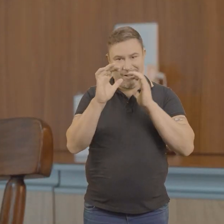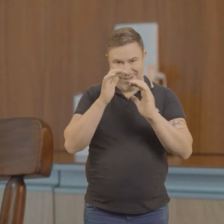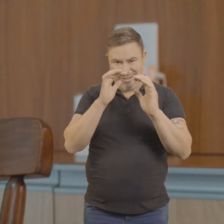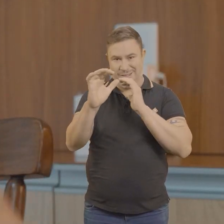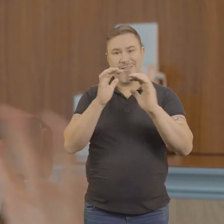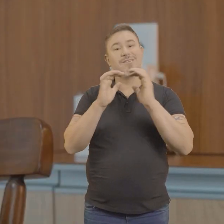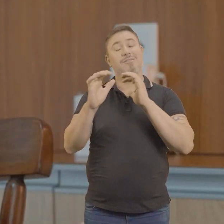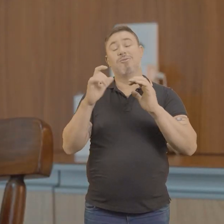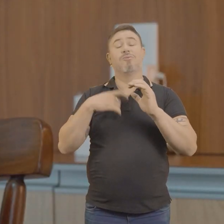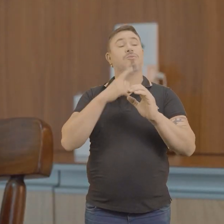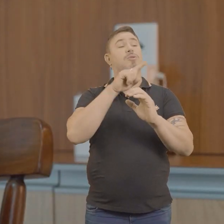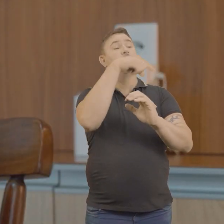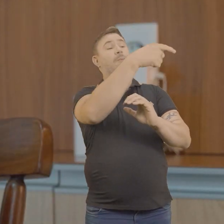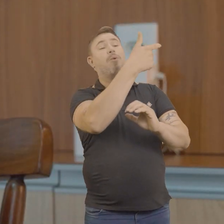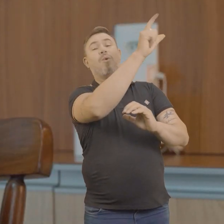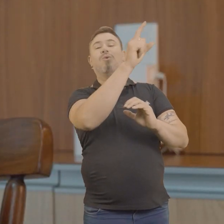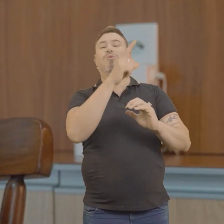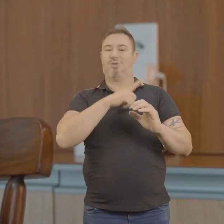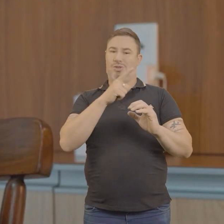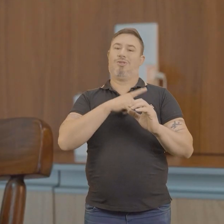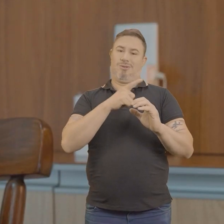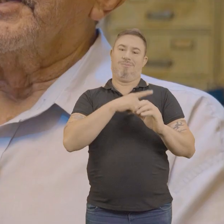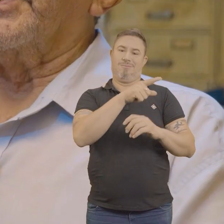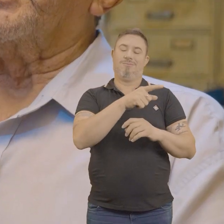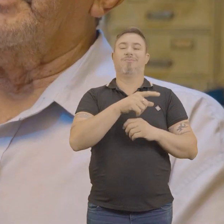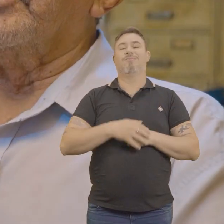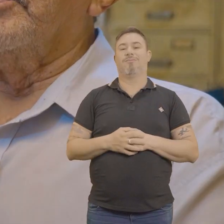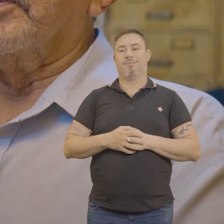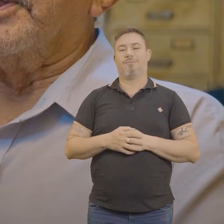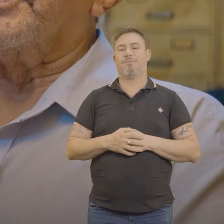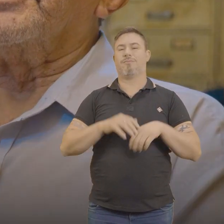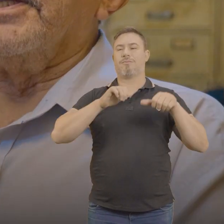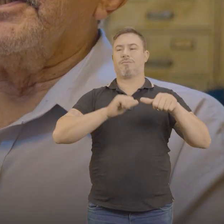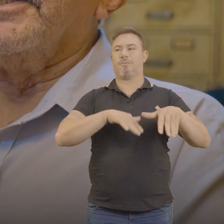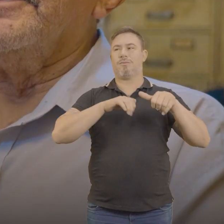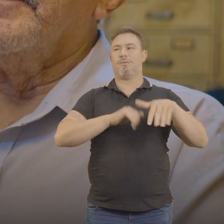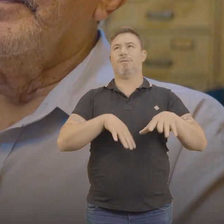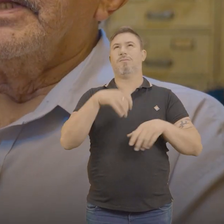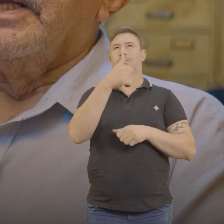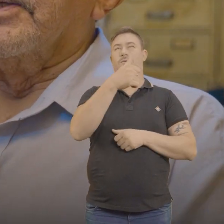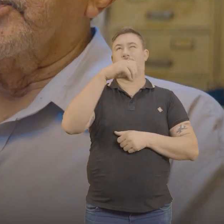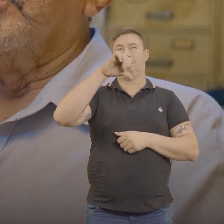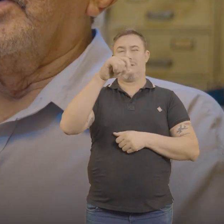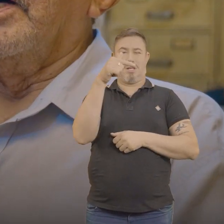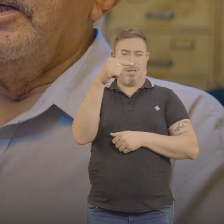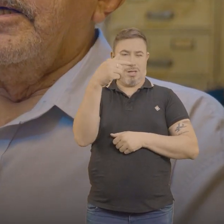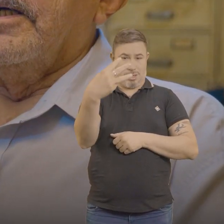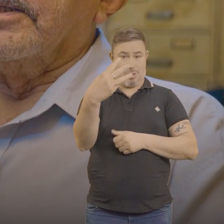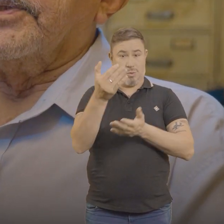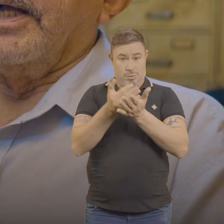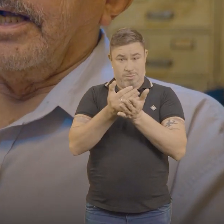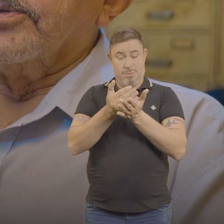ia acompanhar e logo em seguida era o programa dela. Setembro de 1933, entrou no